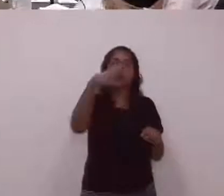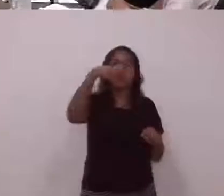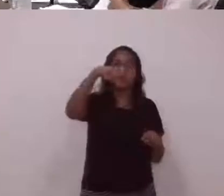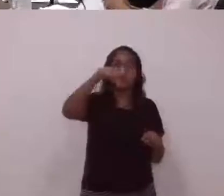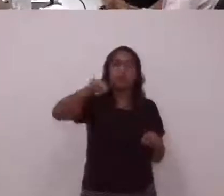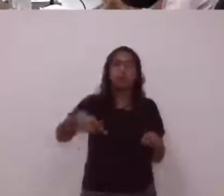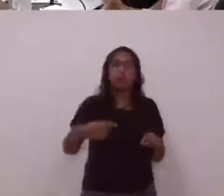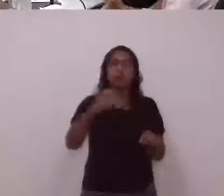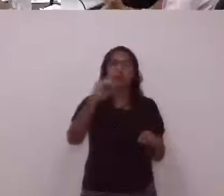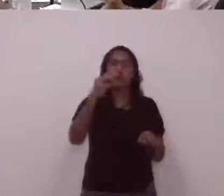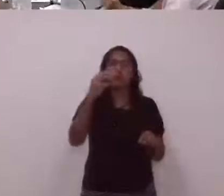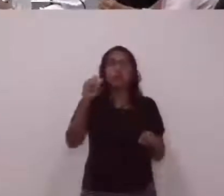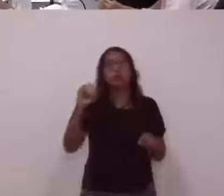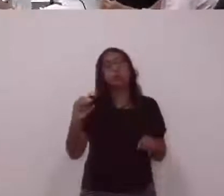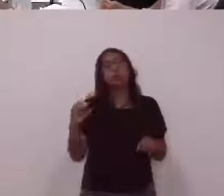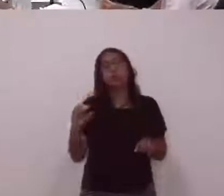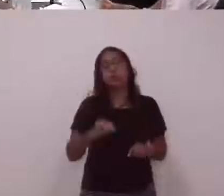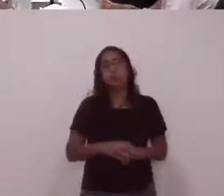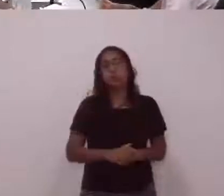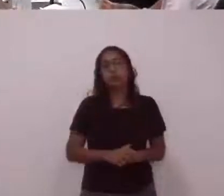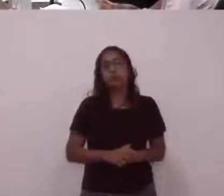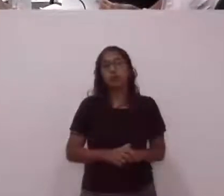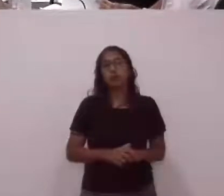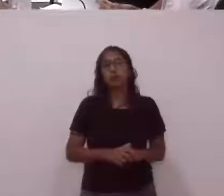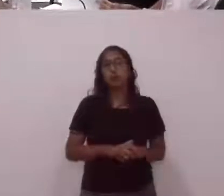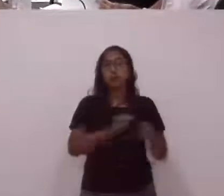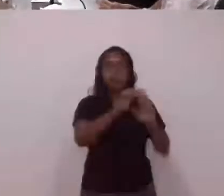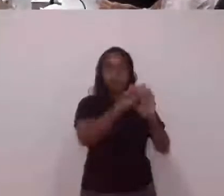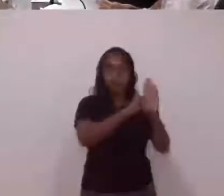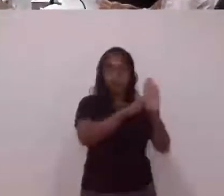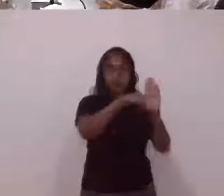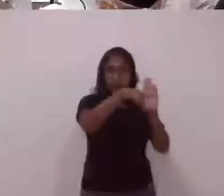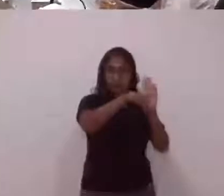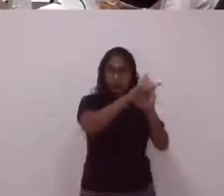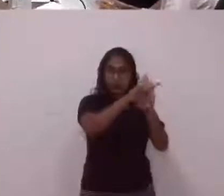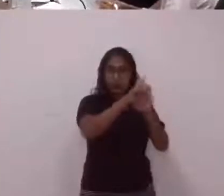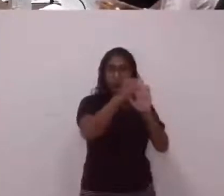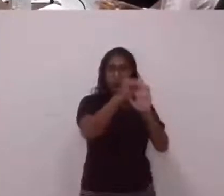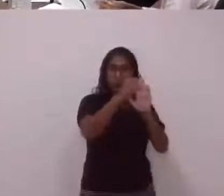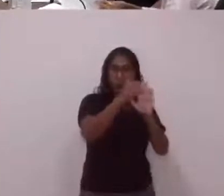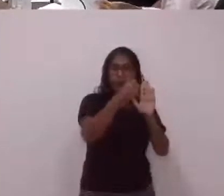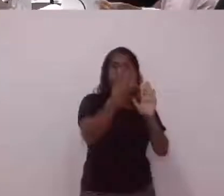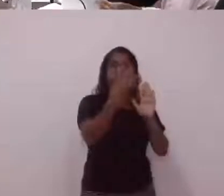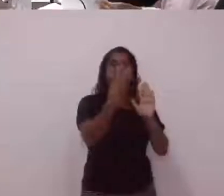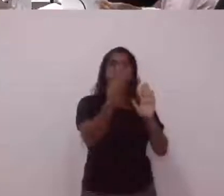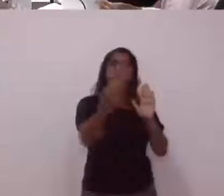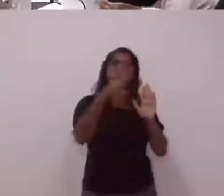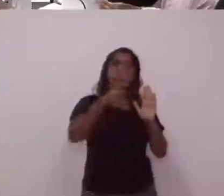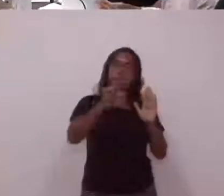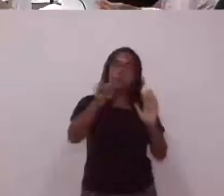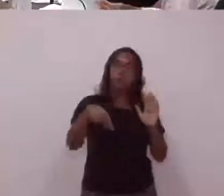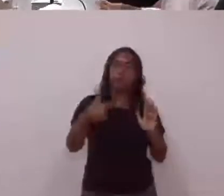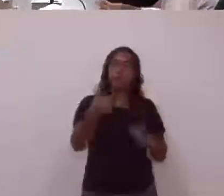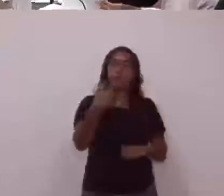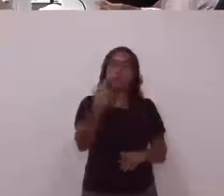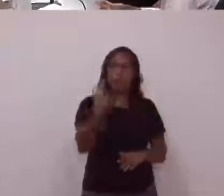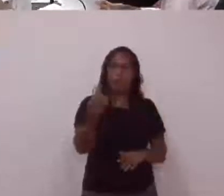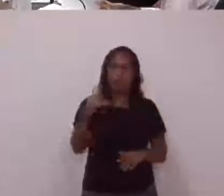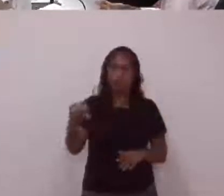,30. O artigo 7º da Lei nº 8.429, de 1992,